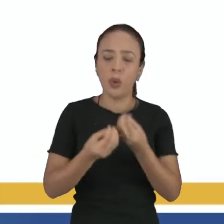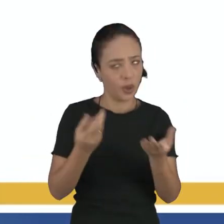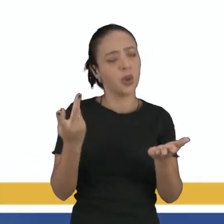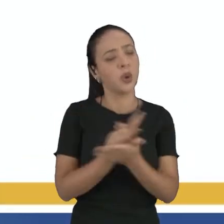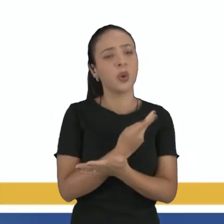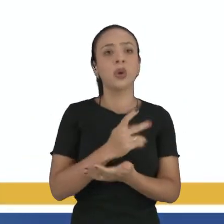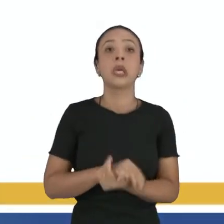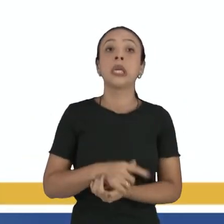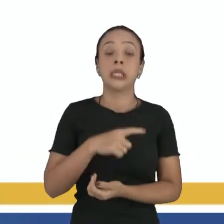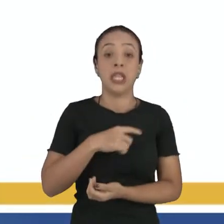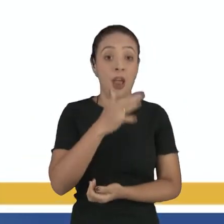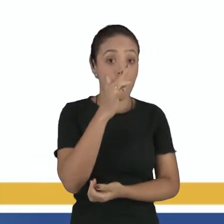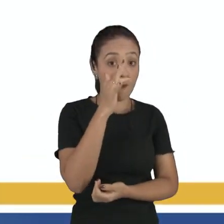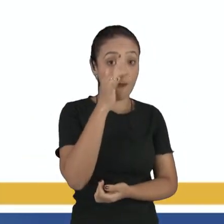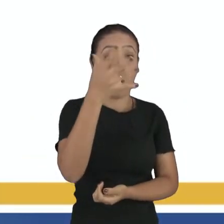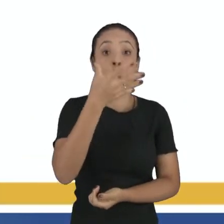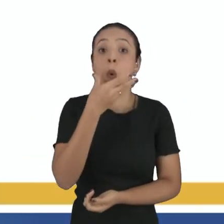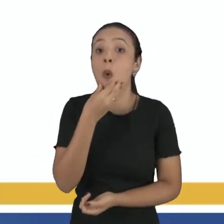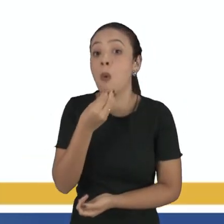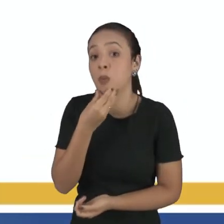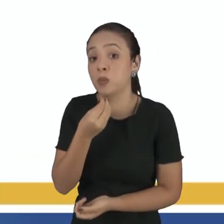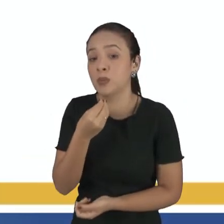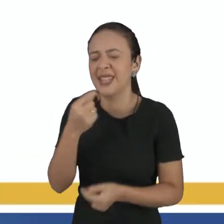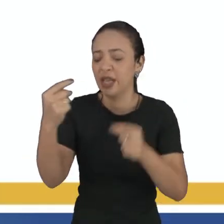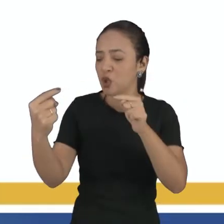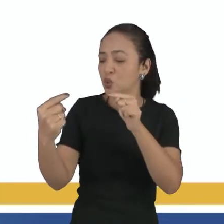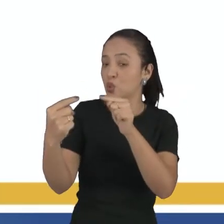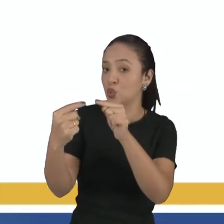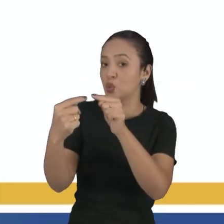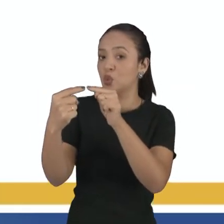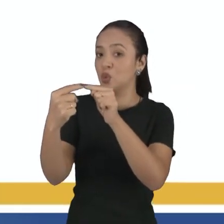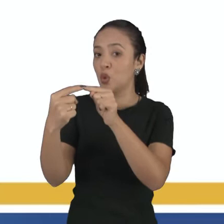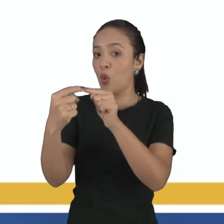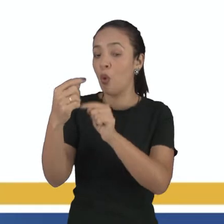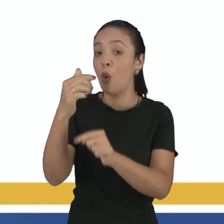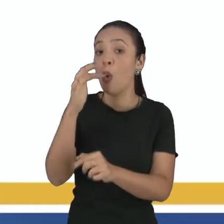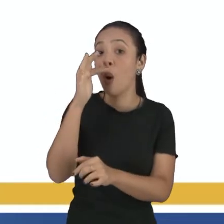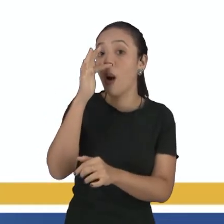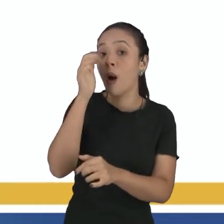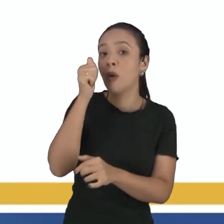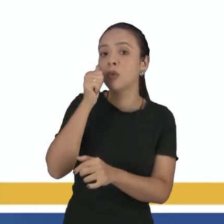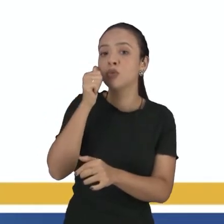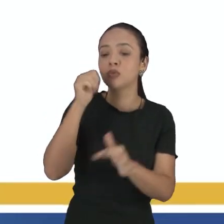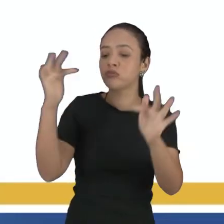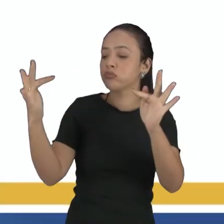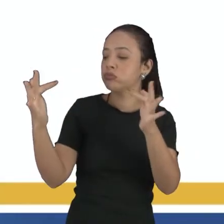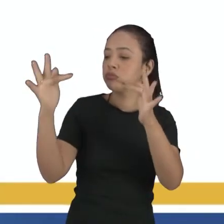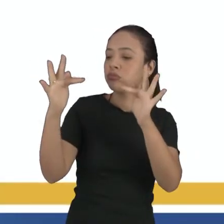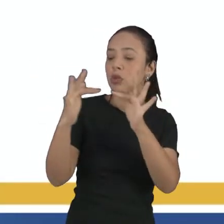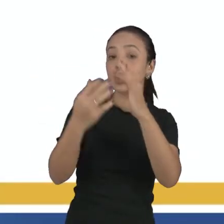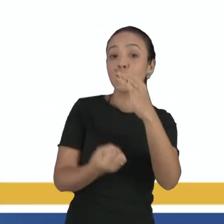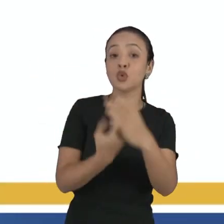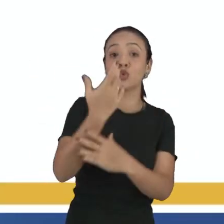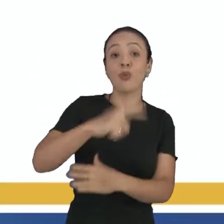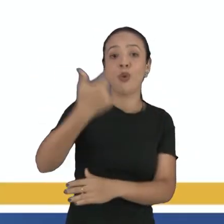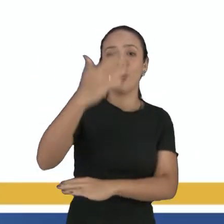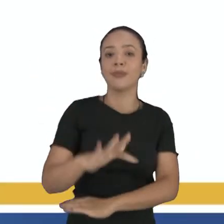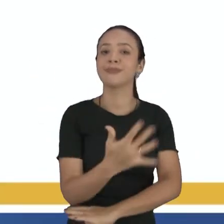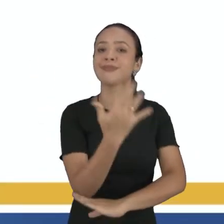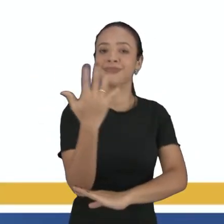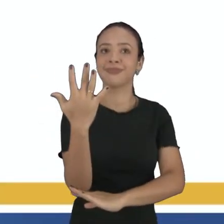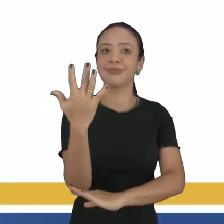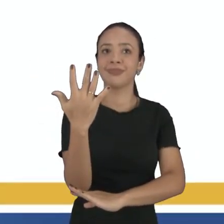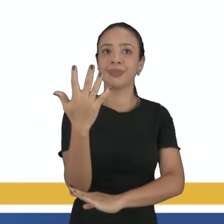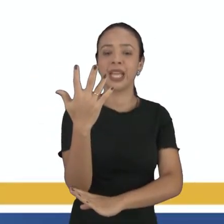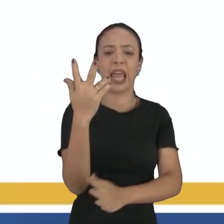a flor masculina, né? Ela vai fecundar a flor feminina e a partir daí surge uma nova planta. Essa planta vai